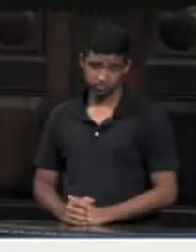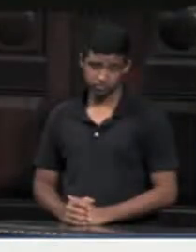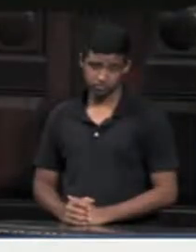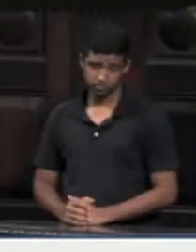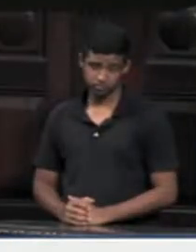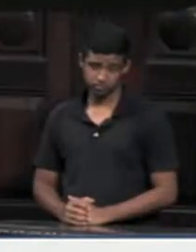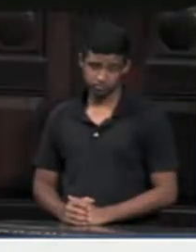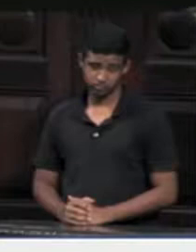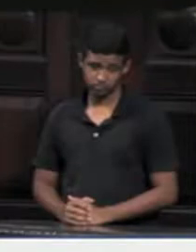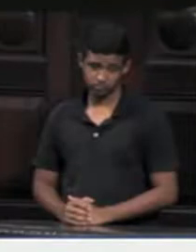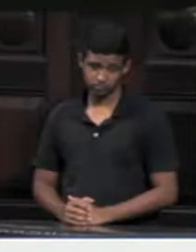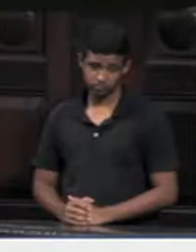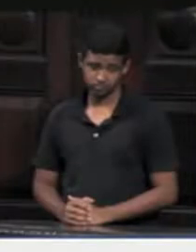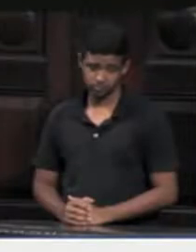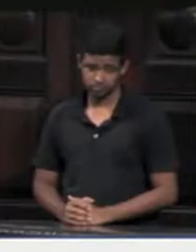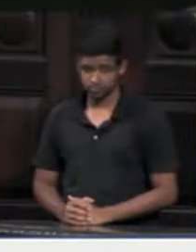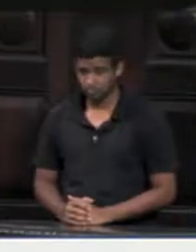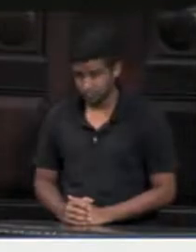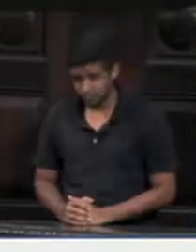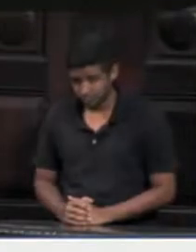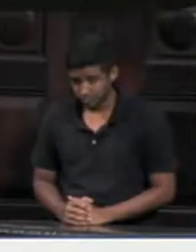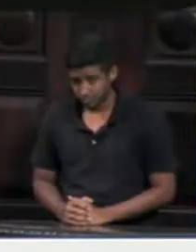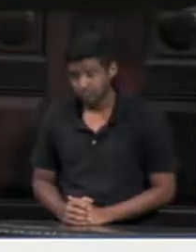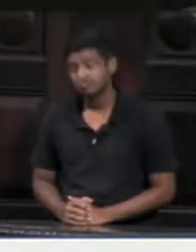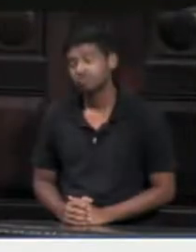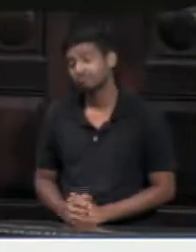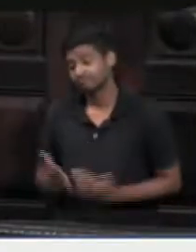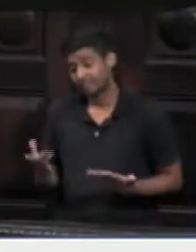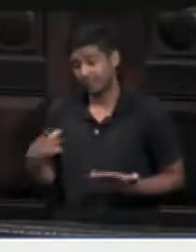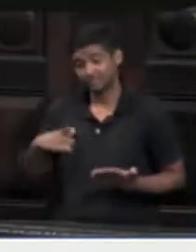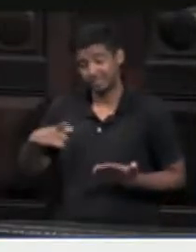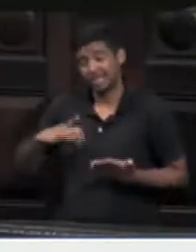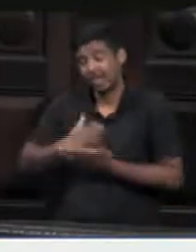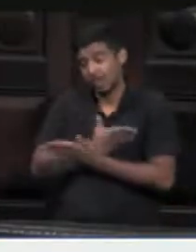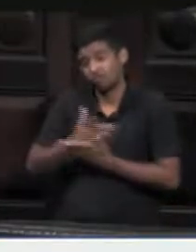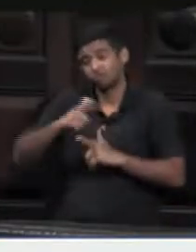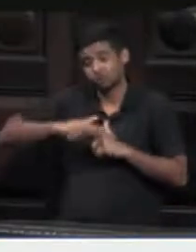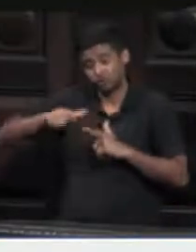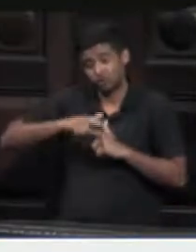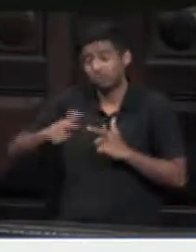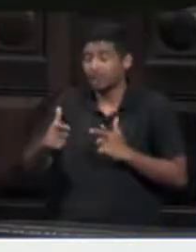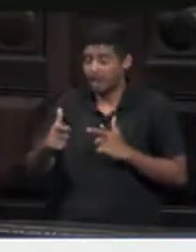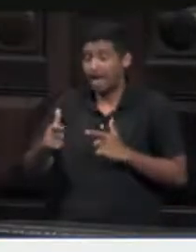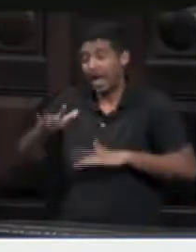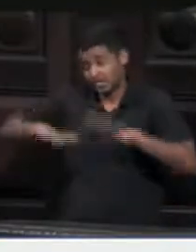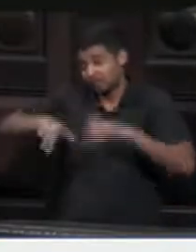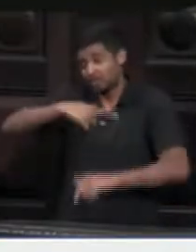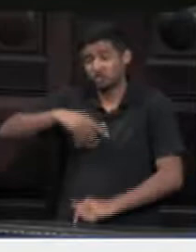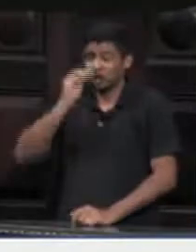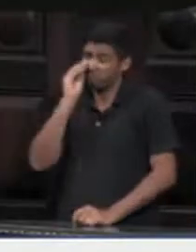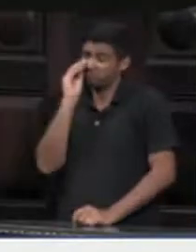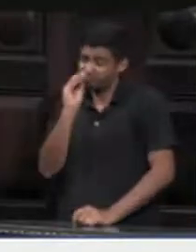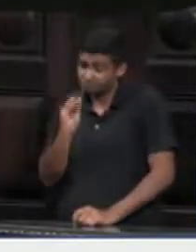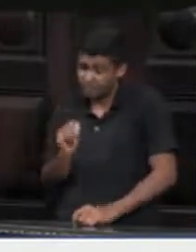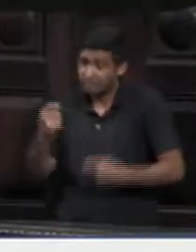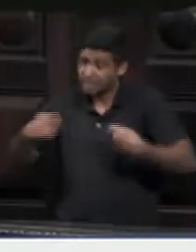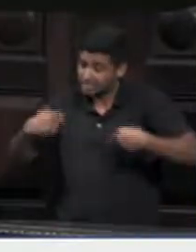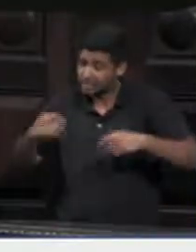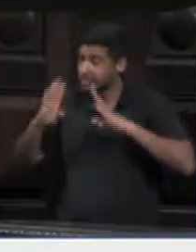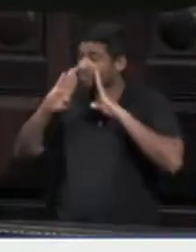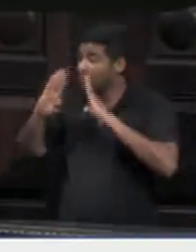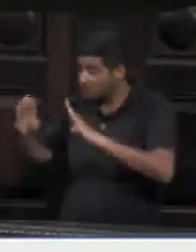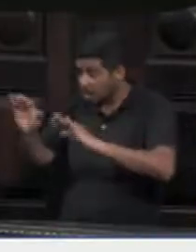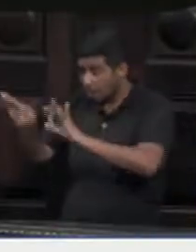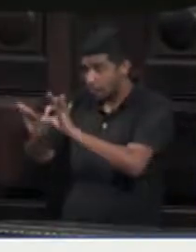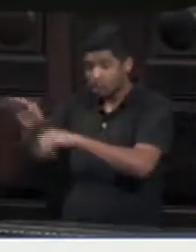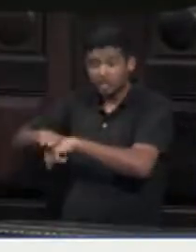dizer, tem algumas coisas que realmente eu acho que tem que ser melhorado nesse projeto. A minha